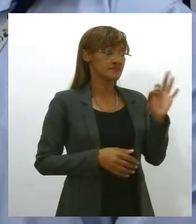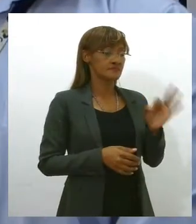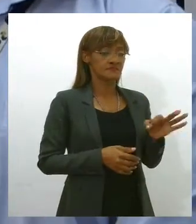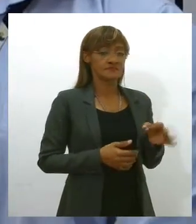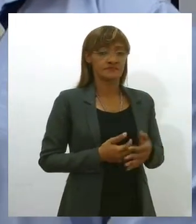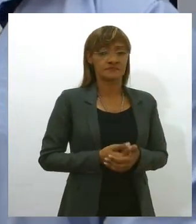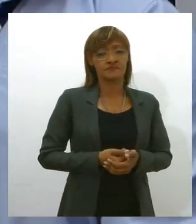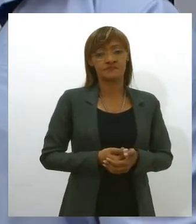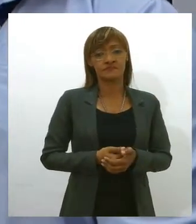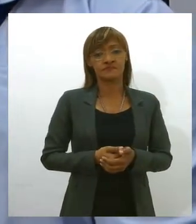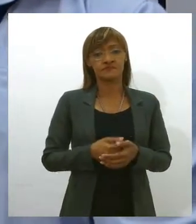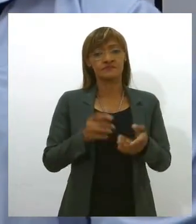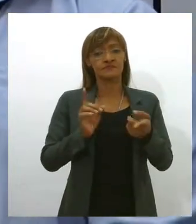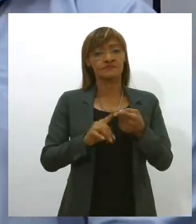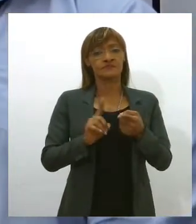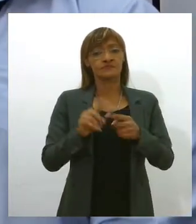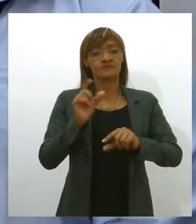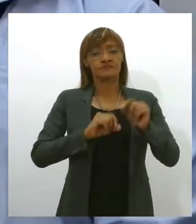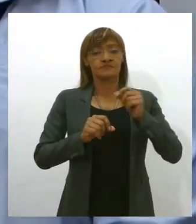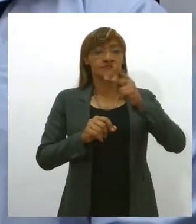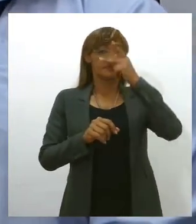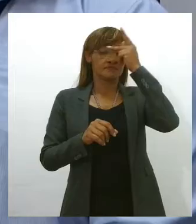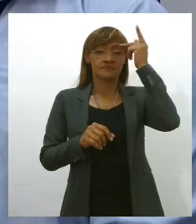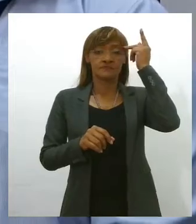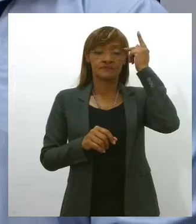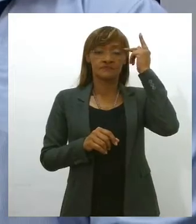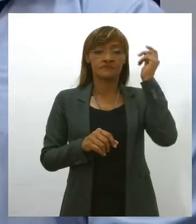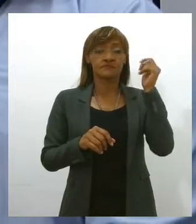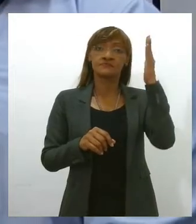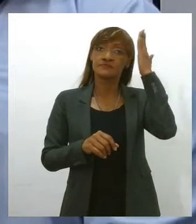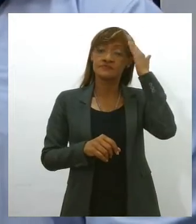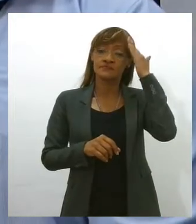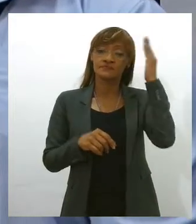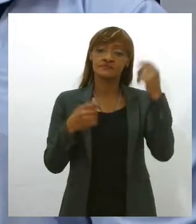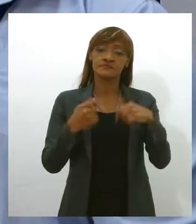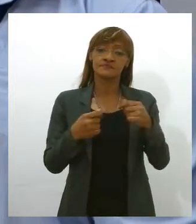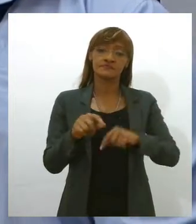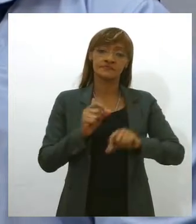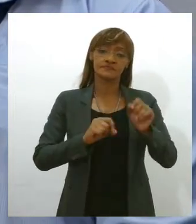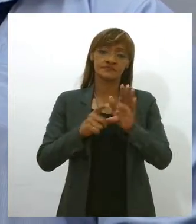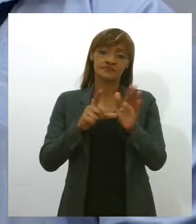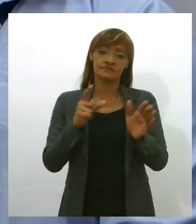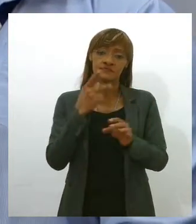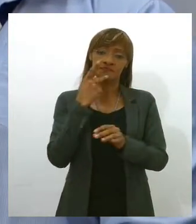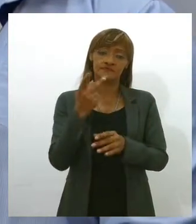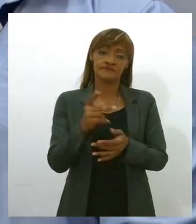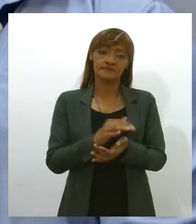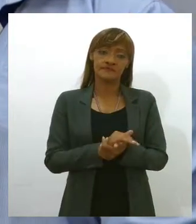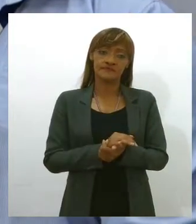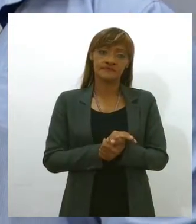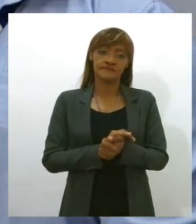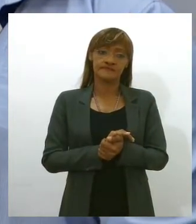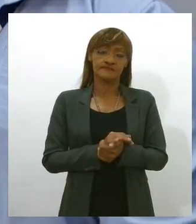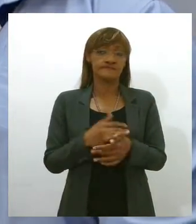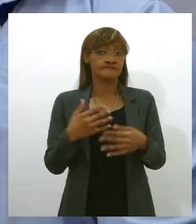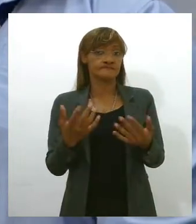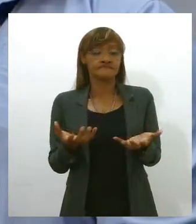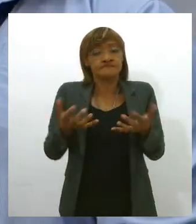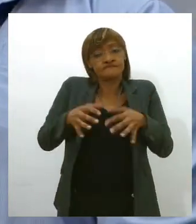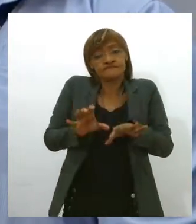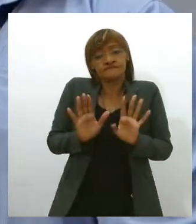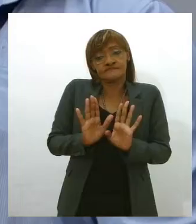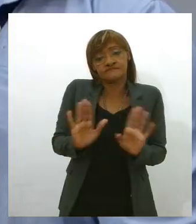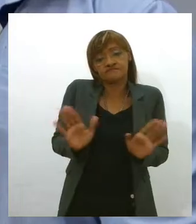que as pessoas precisam entender como você já falou em caso de recusa aí eu cheguei no balcão dos Correios